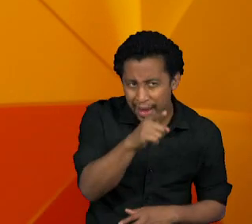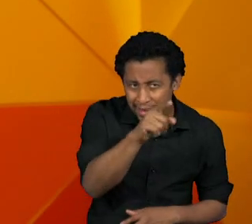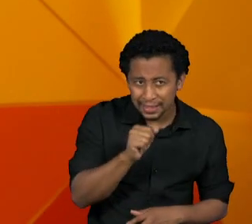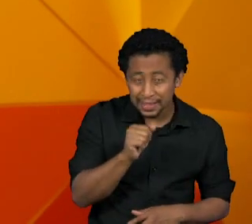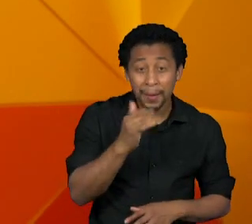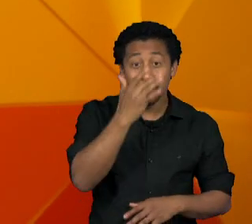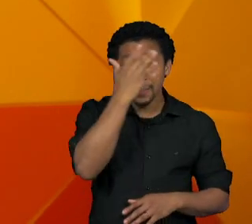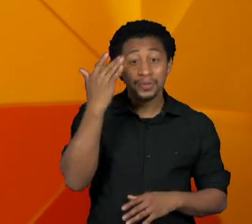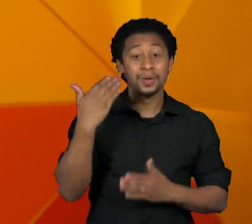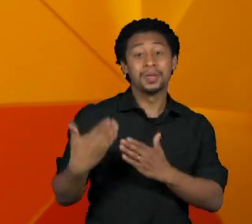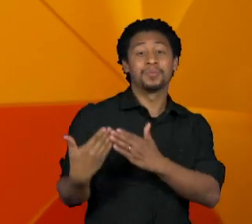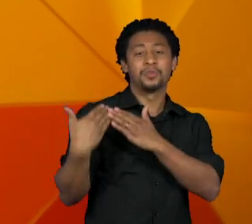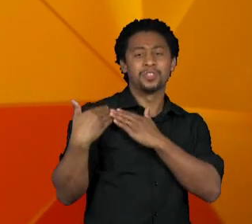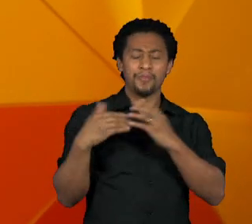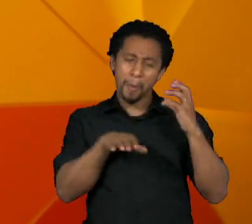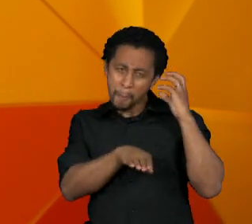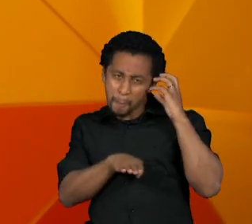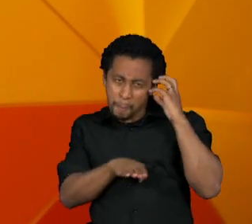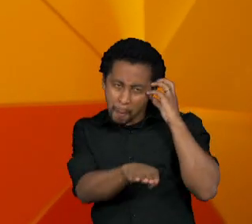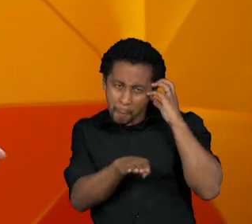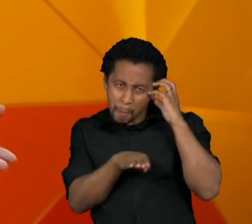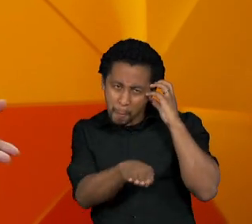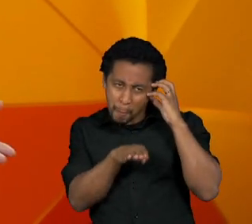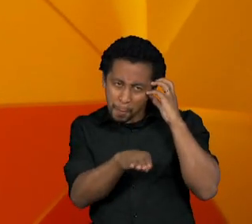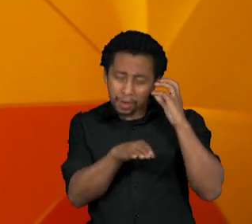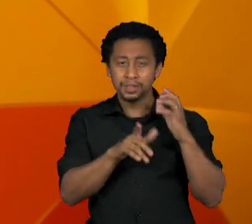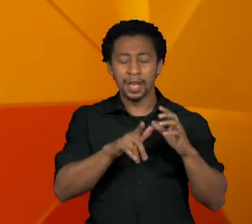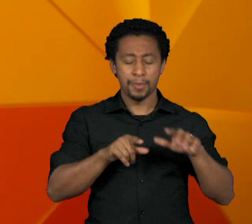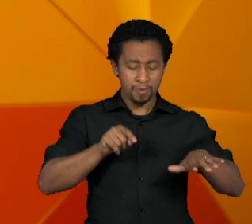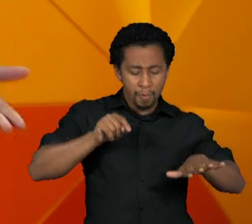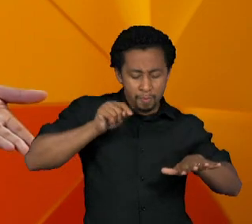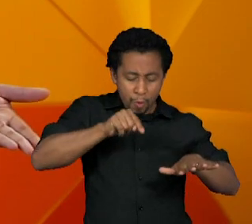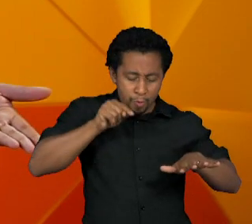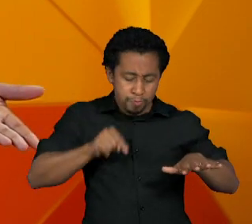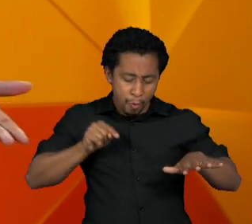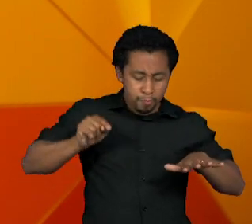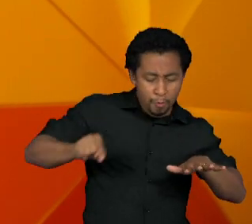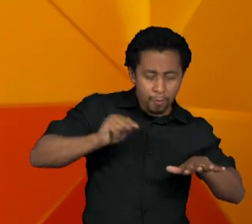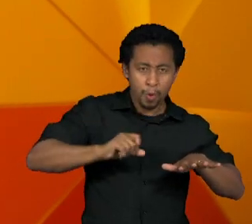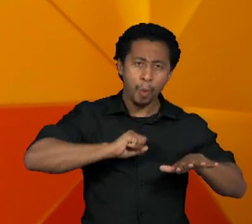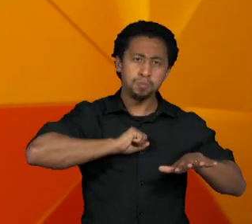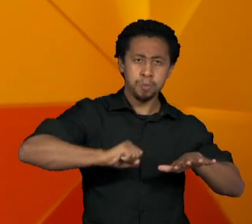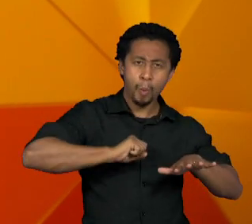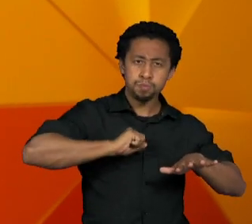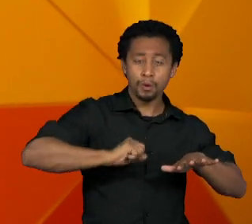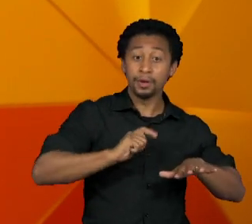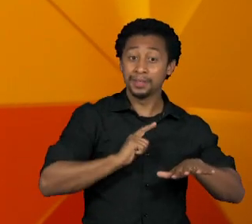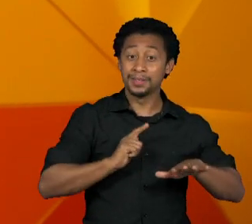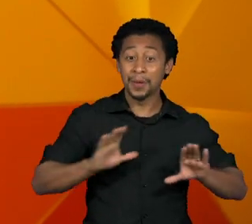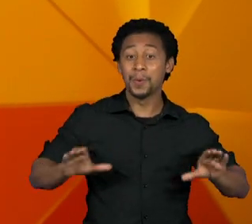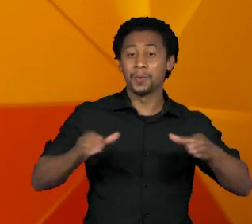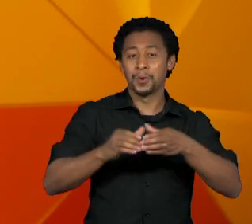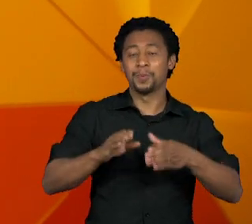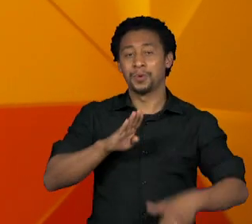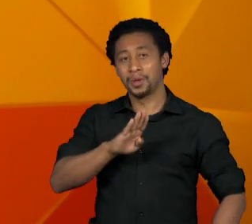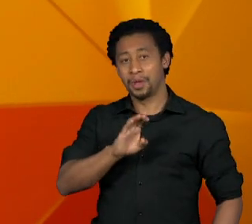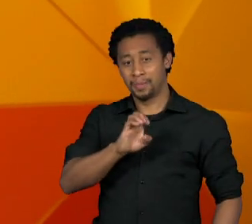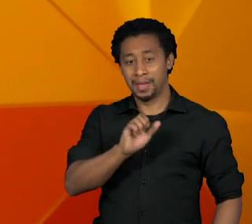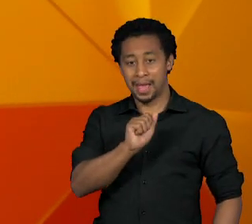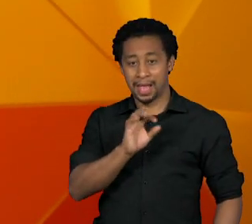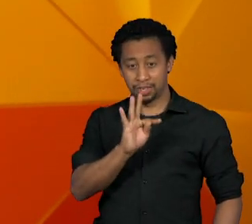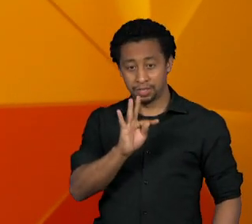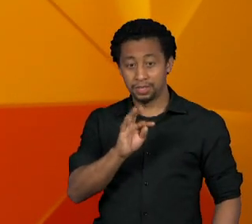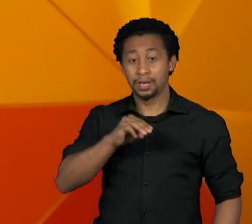pelas batidas do rap. Pois a gente tem a orquestra Beat Brasilis, que reúne vários beatmakers e que se aproveita